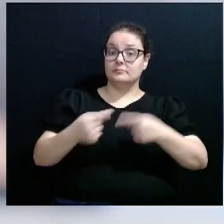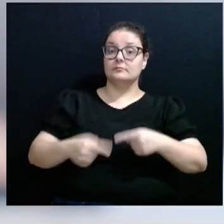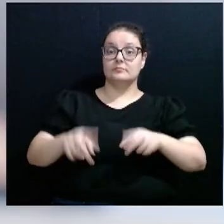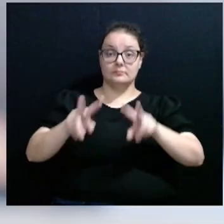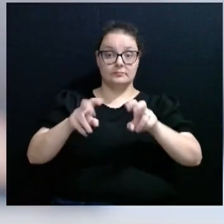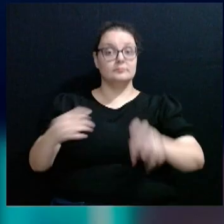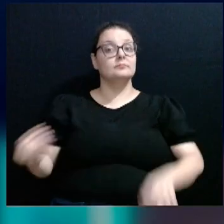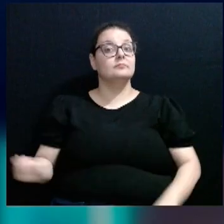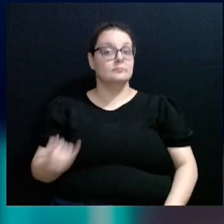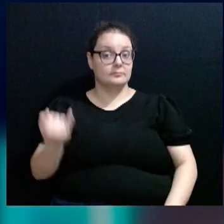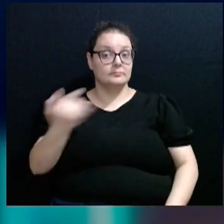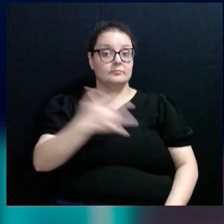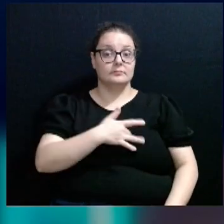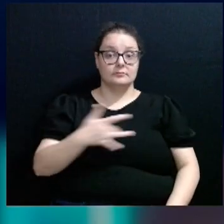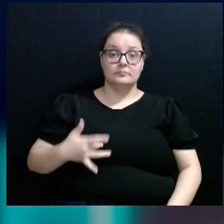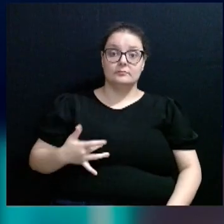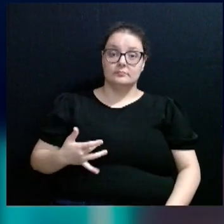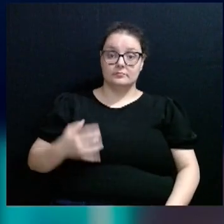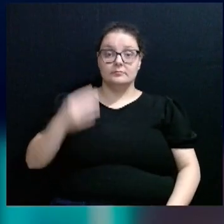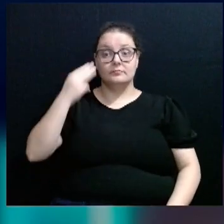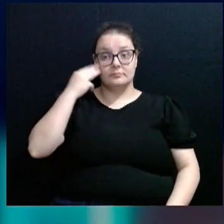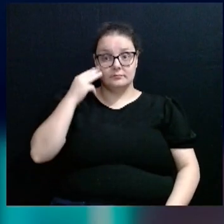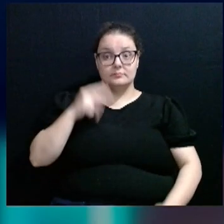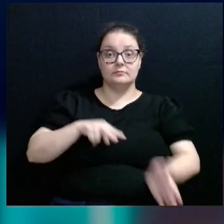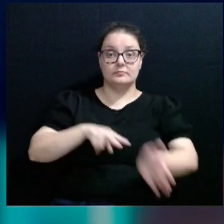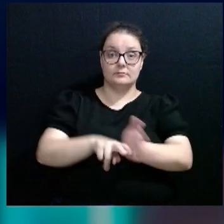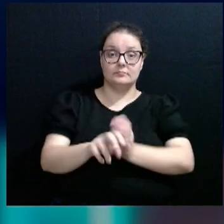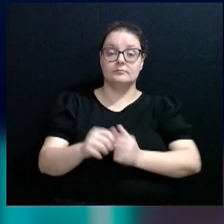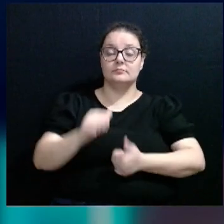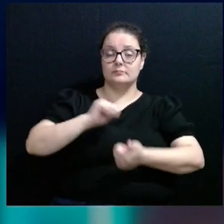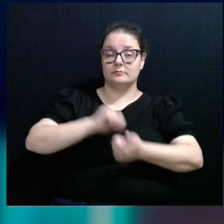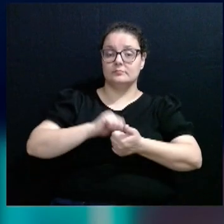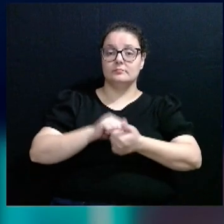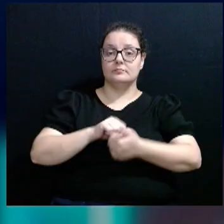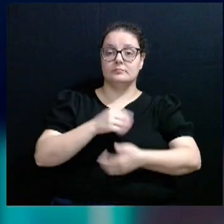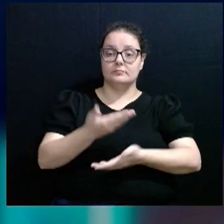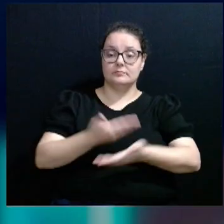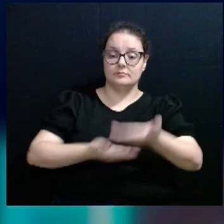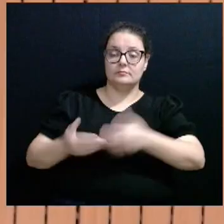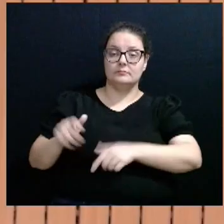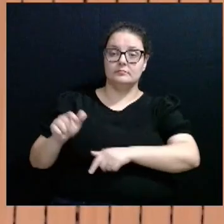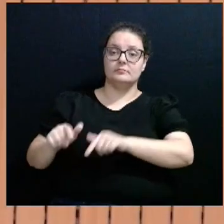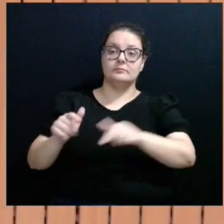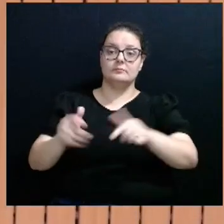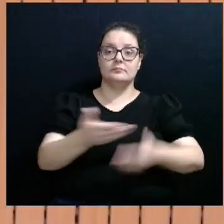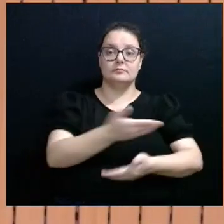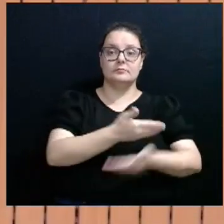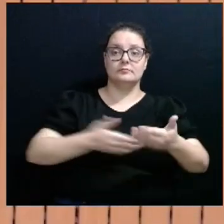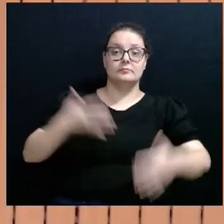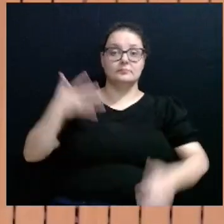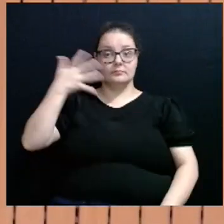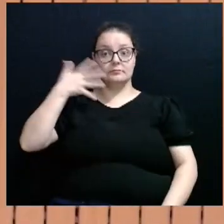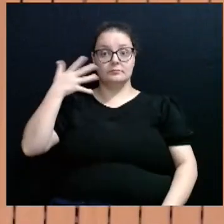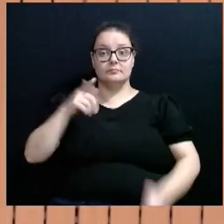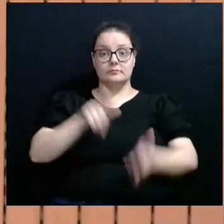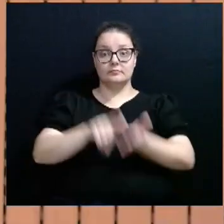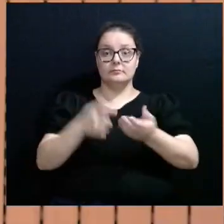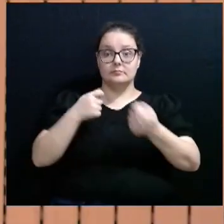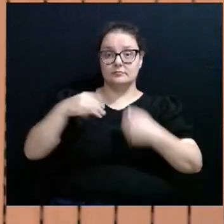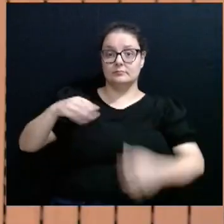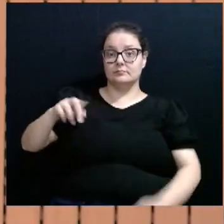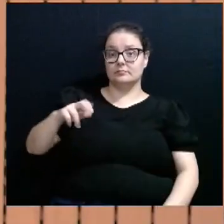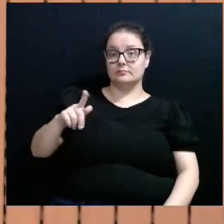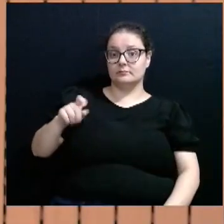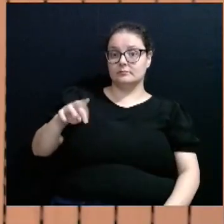mental, do diagnóstico qualificado ao cuidado interdisciplinar. A palestra contou com a participação da jornalista Margarete Bruno dos Santos,